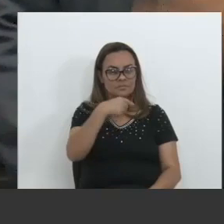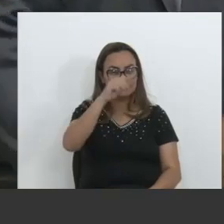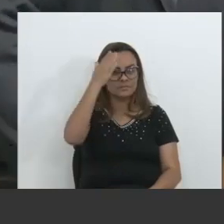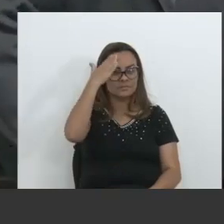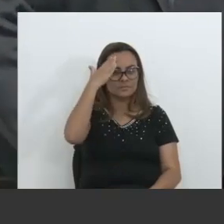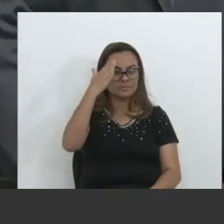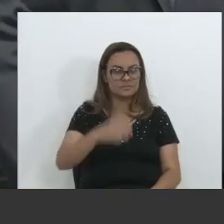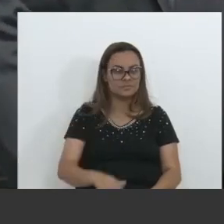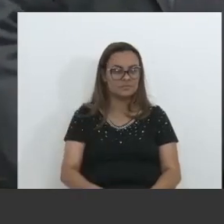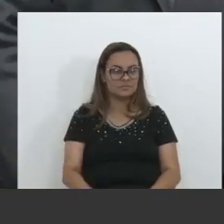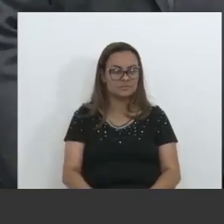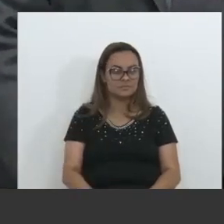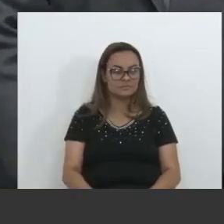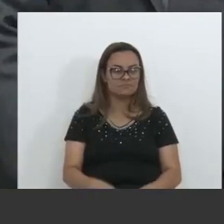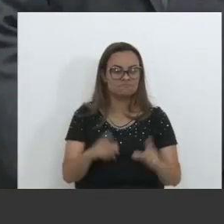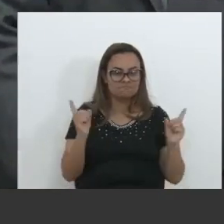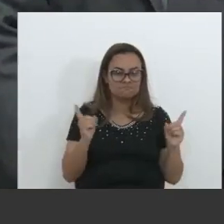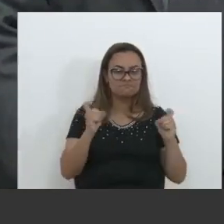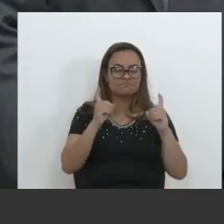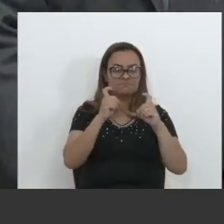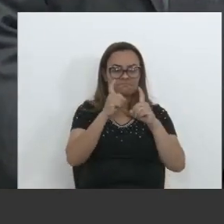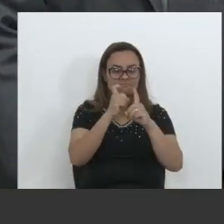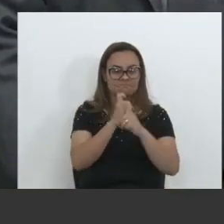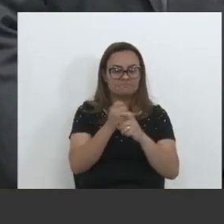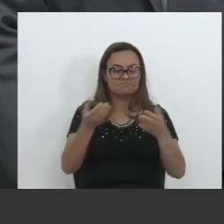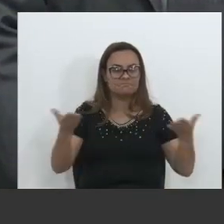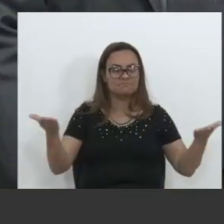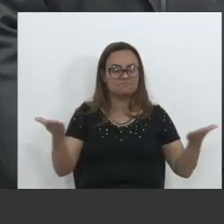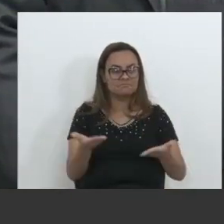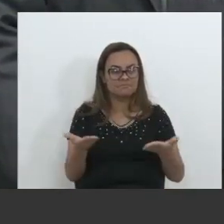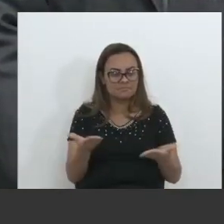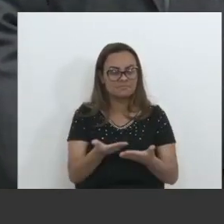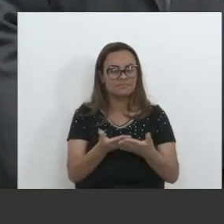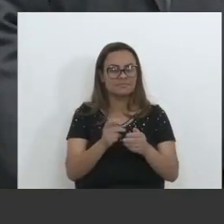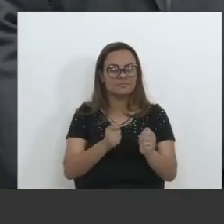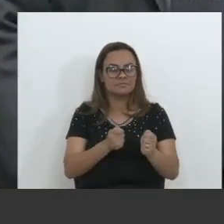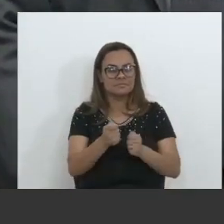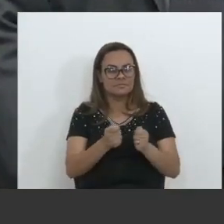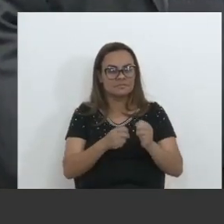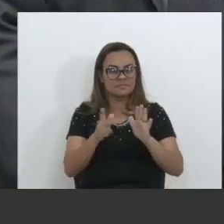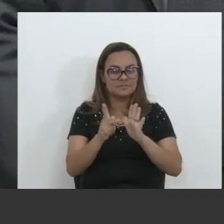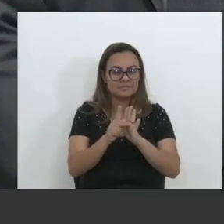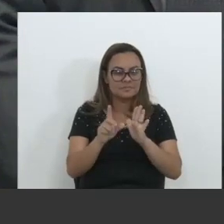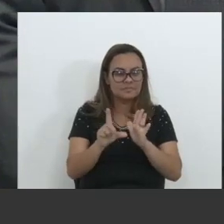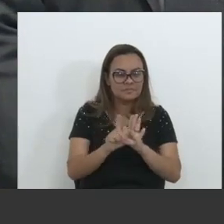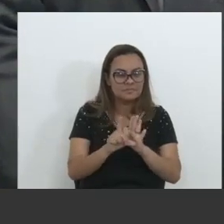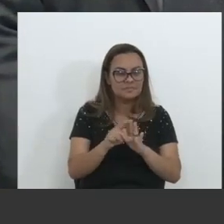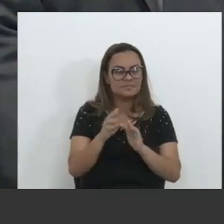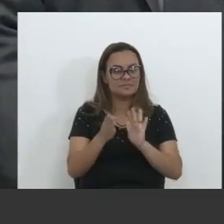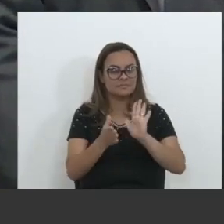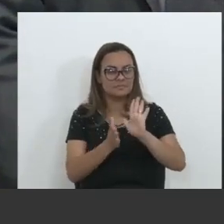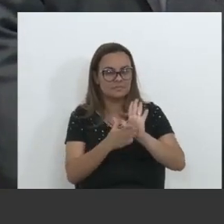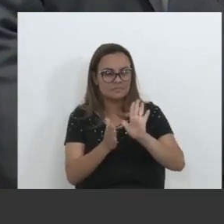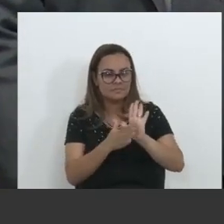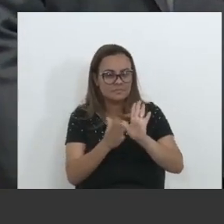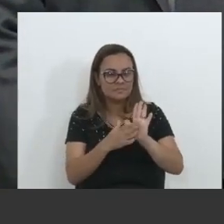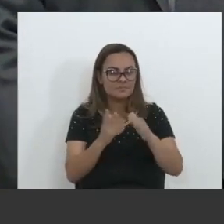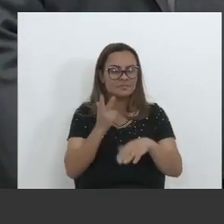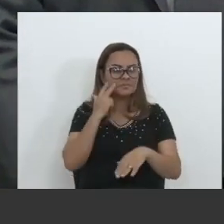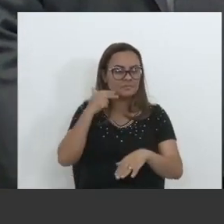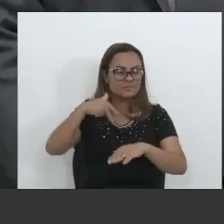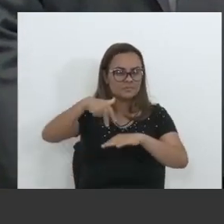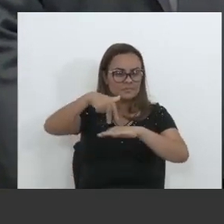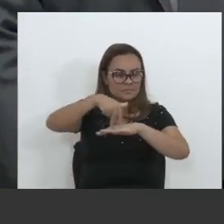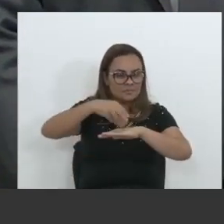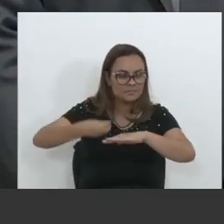é uma dificuldade hoje para se manter um projeto com a os autores tando presente imagine como